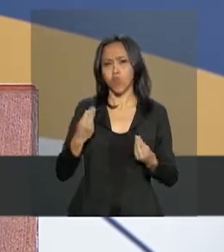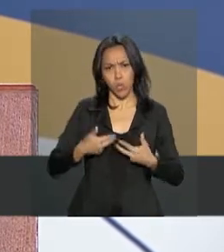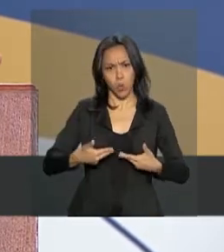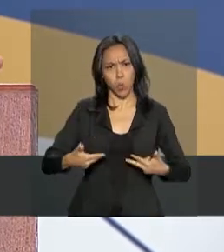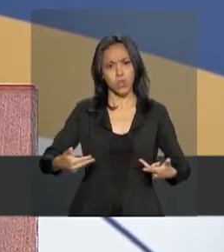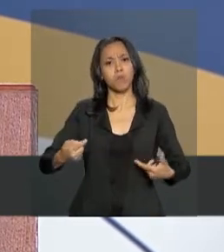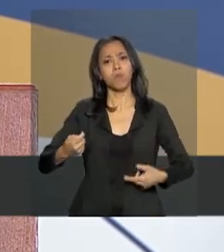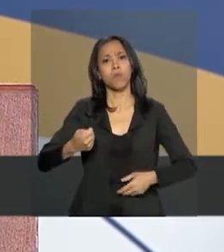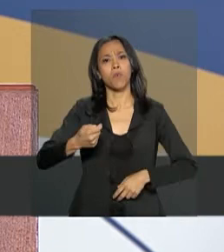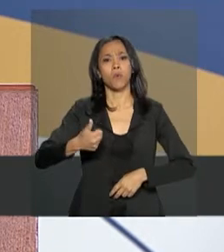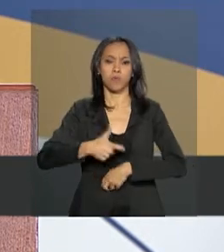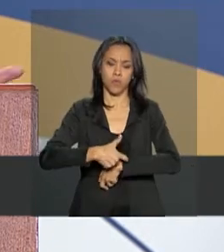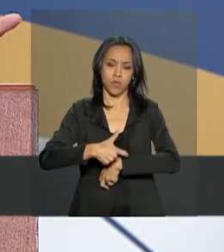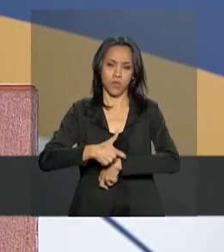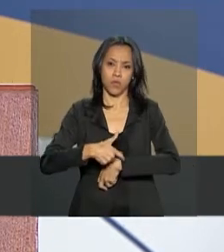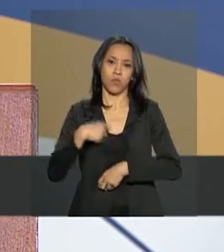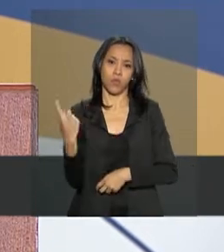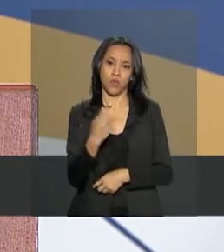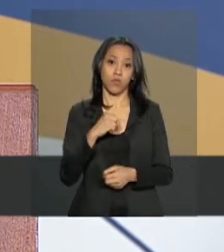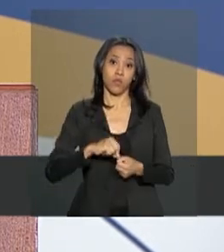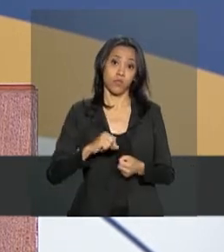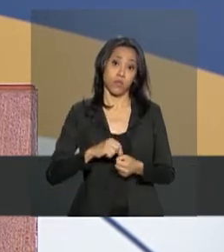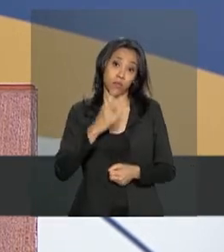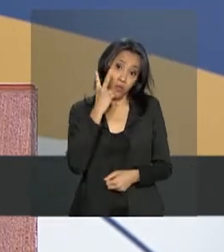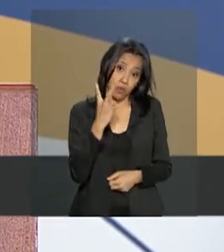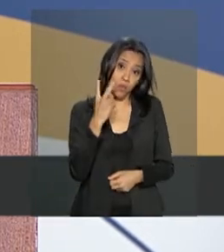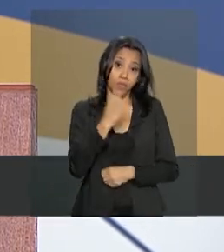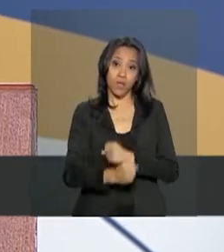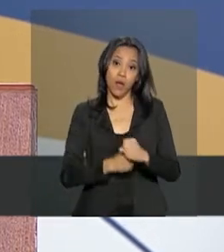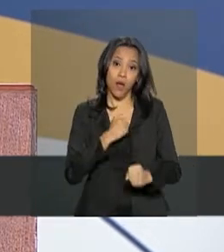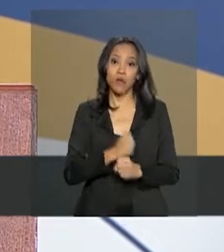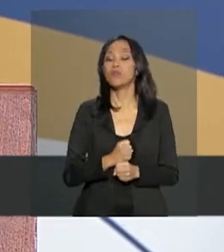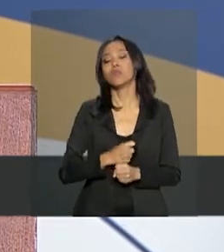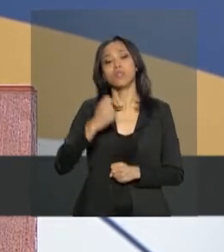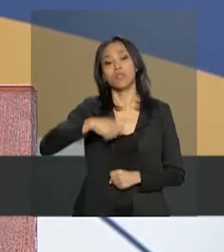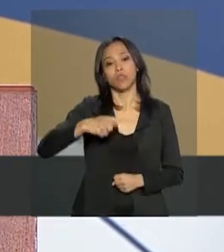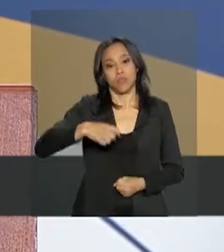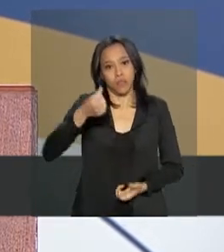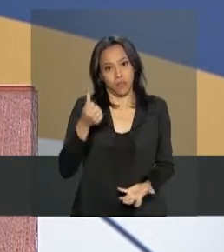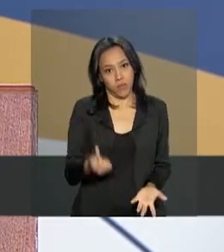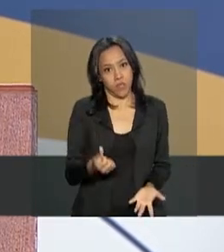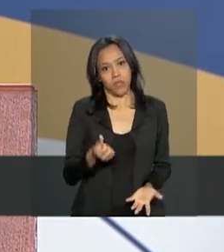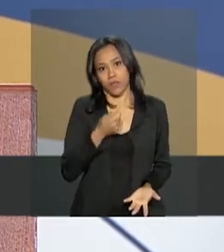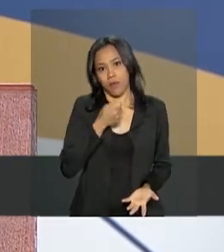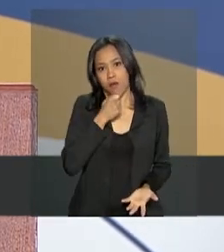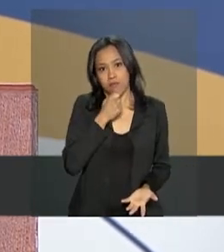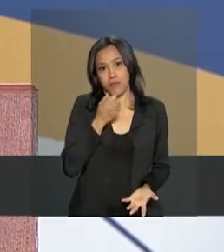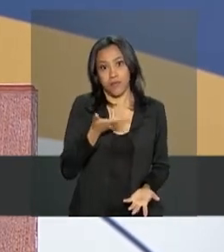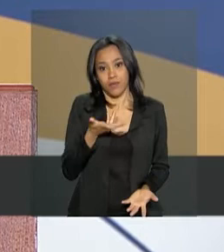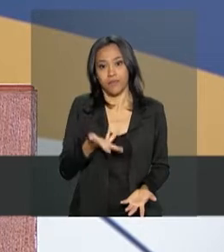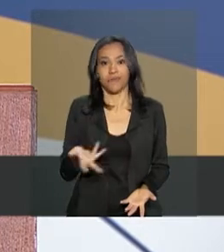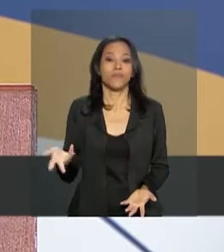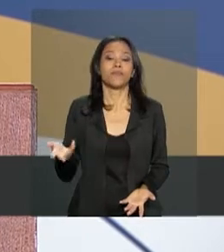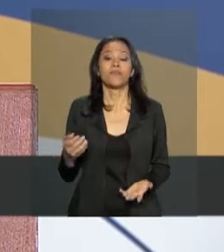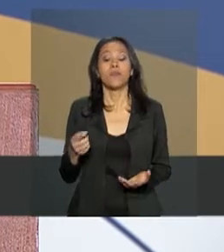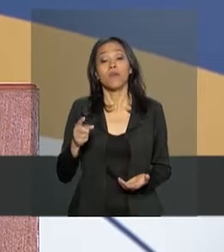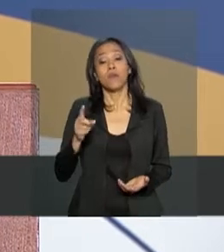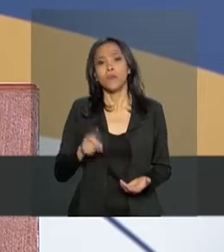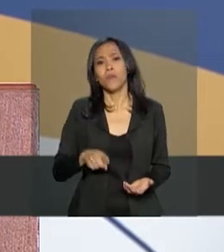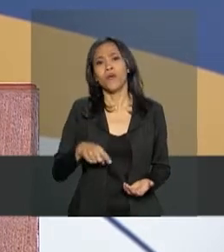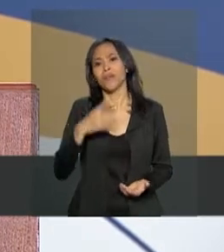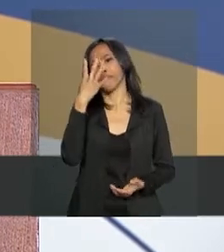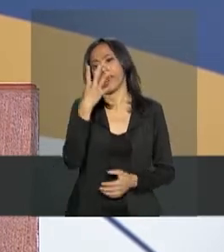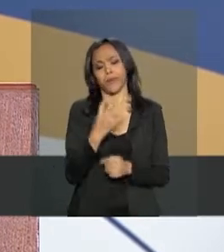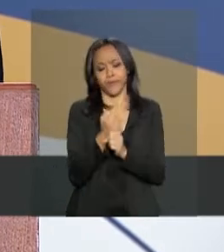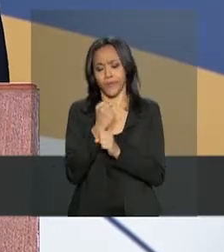pouquíssimo tempo que um governo dois anos e meio nem isso ainda portanto é um governo de quatro